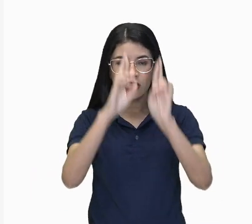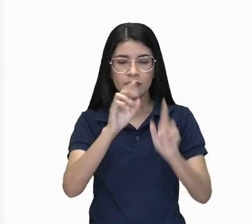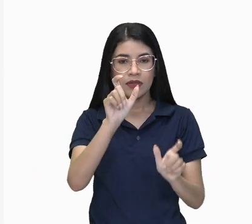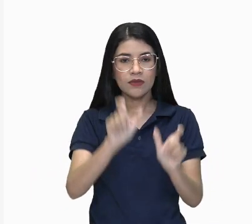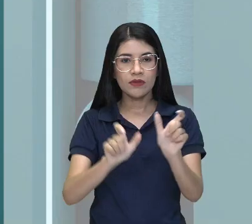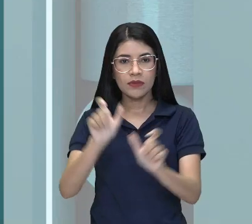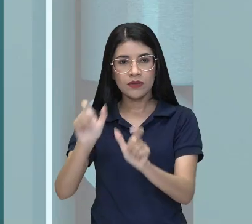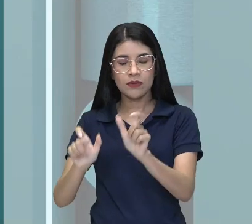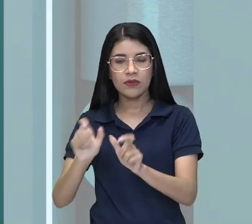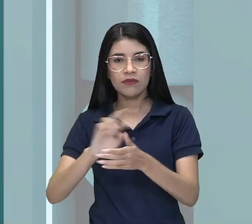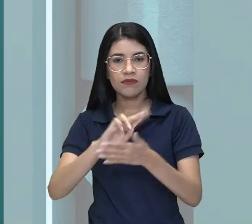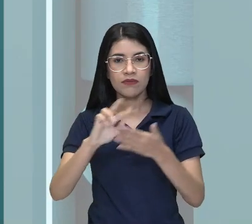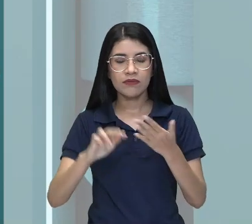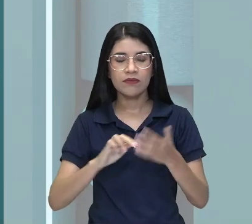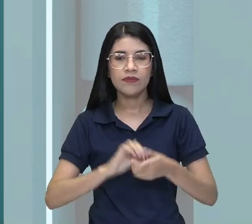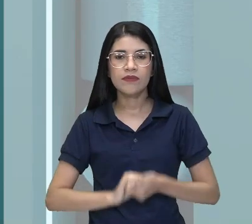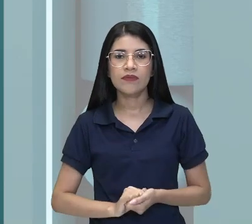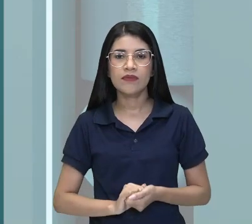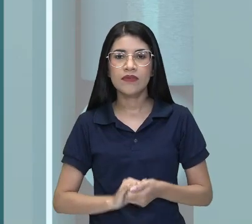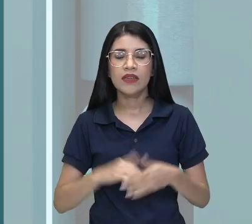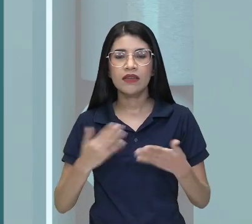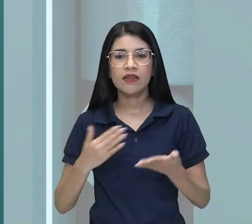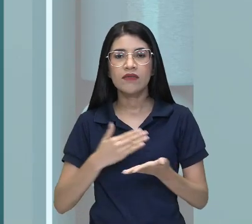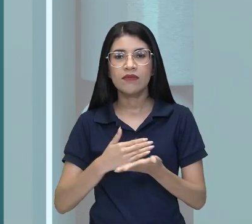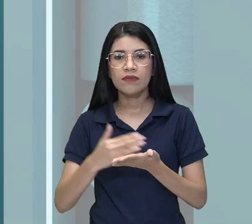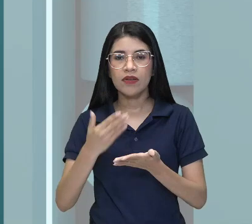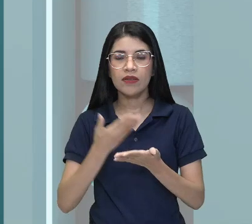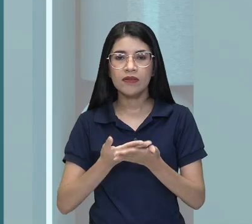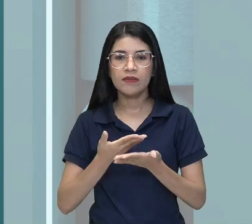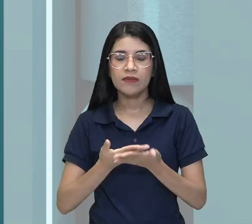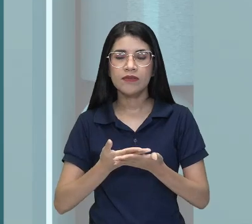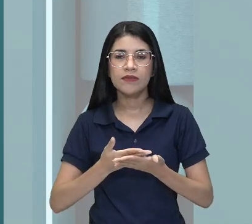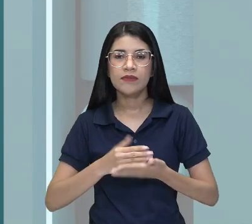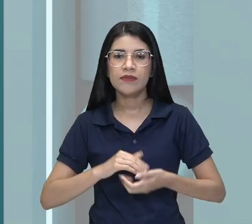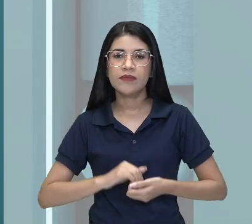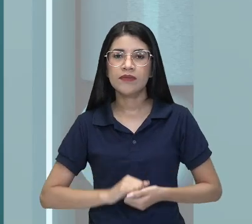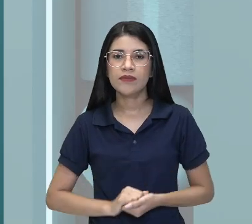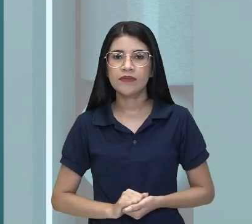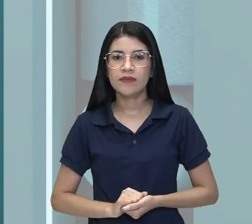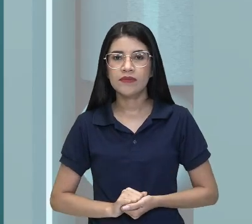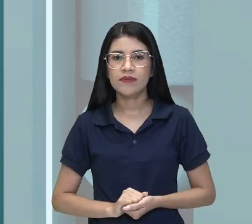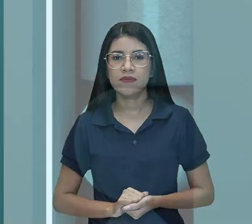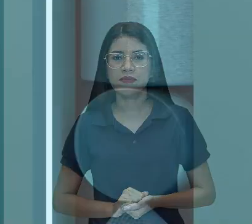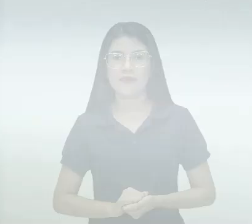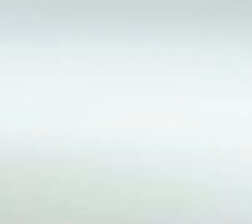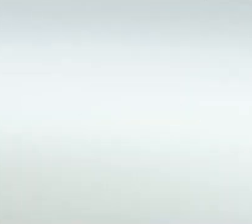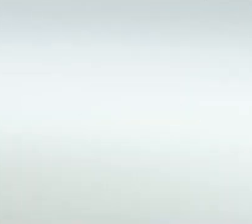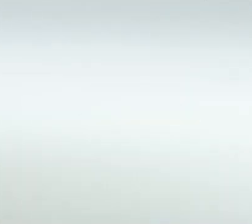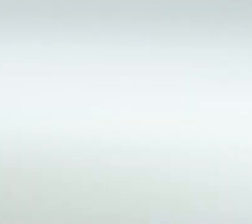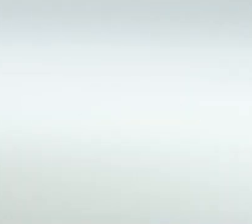ao sujeito. Então, vamos lá dar início à nossa aula de hoje?